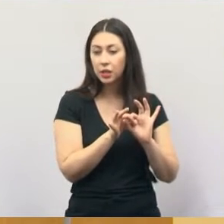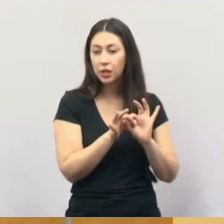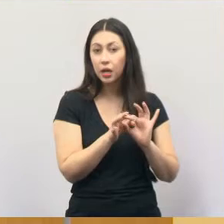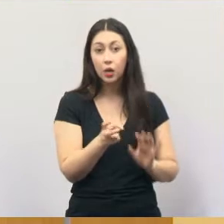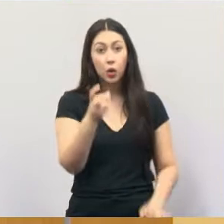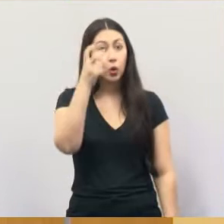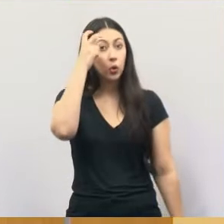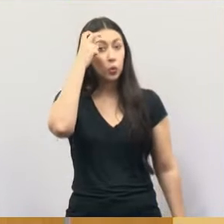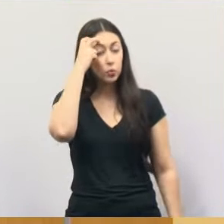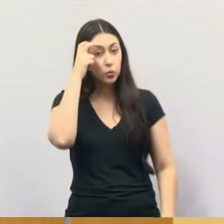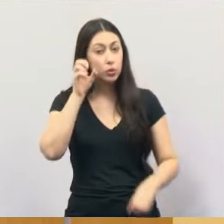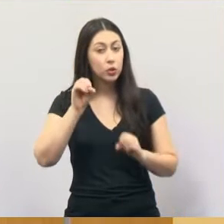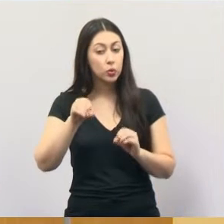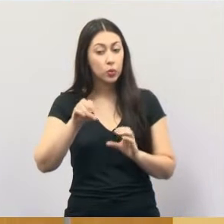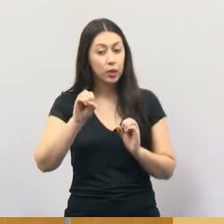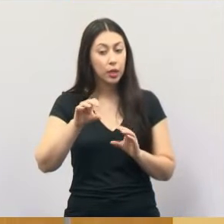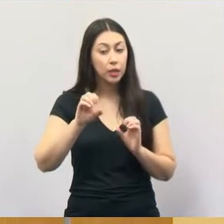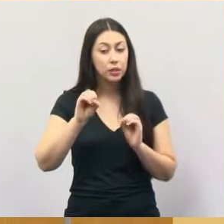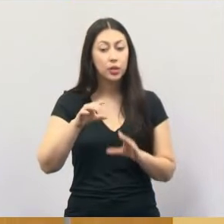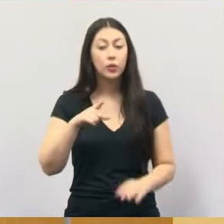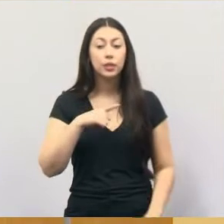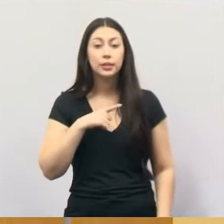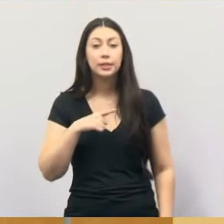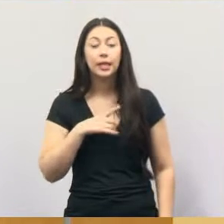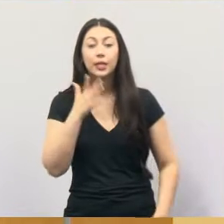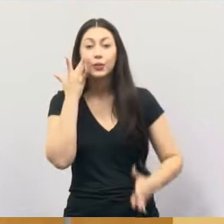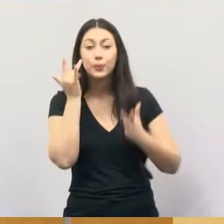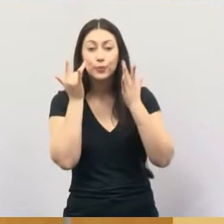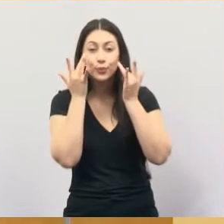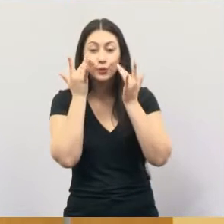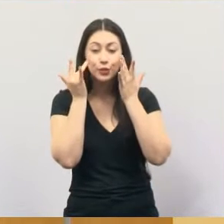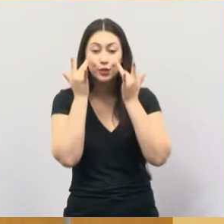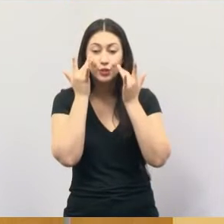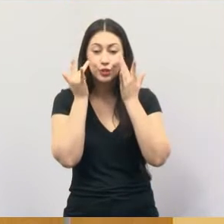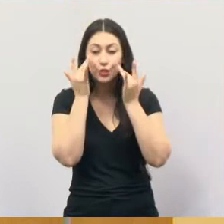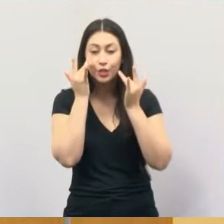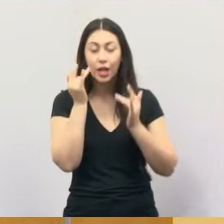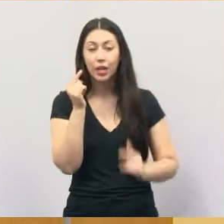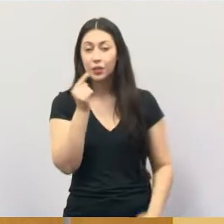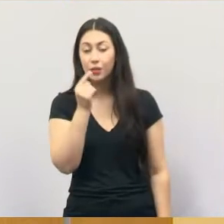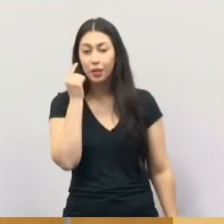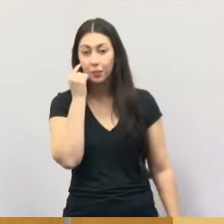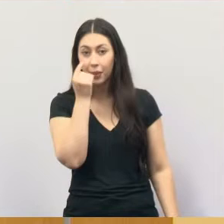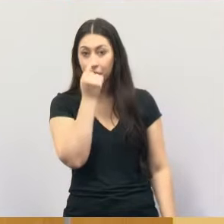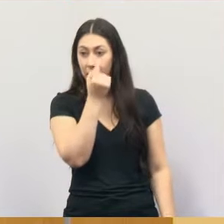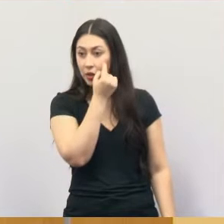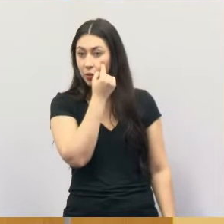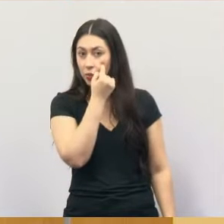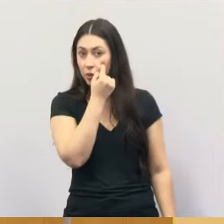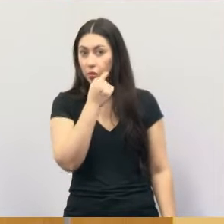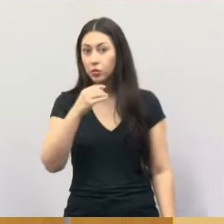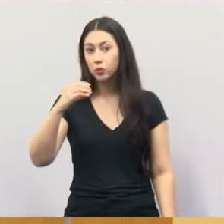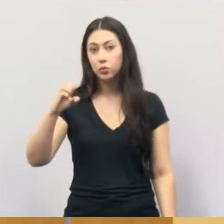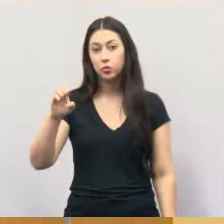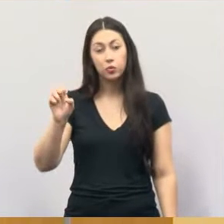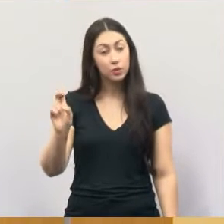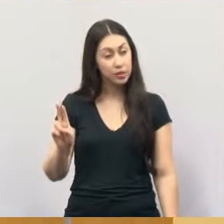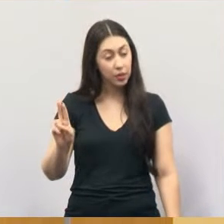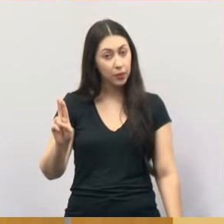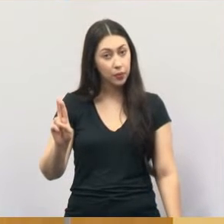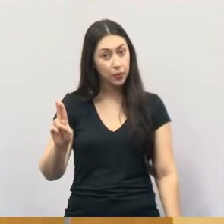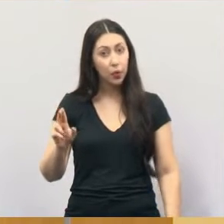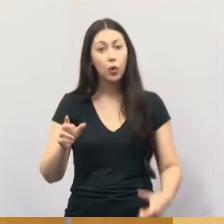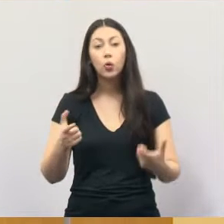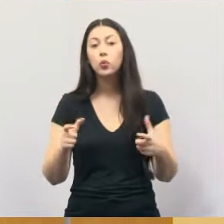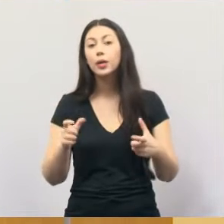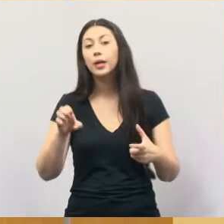cultura e à educação, tem um teatro lá no Parque Meia Lua, no Céu, na onde hoje